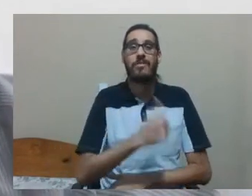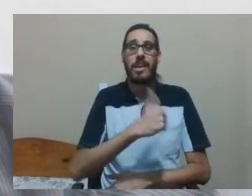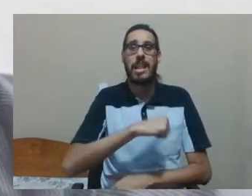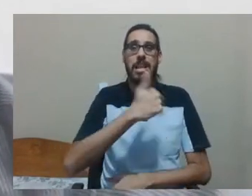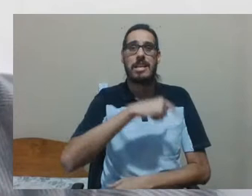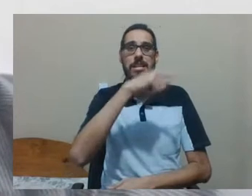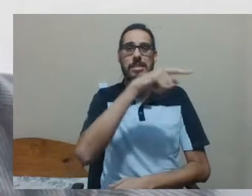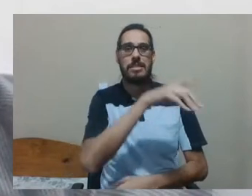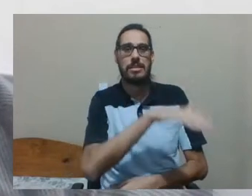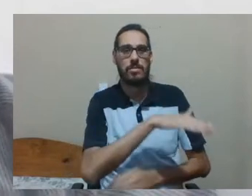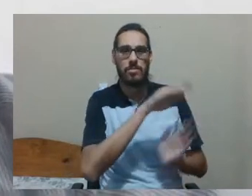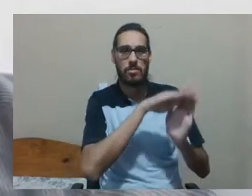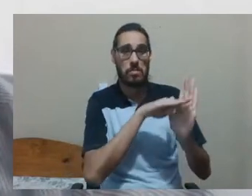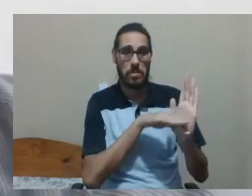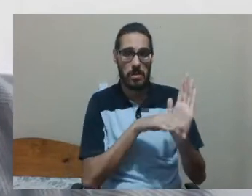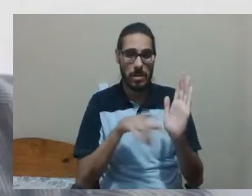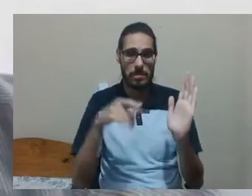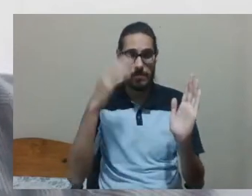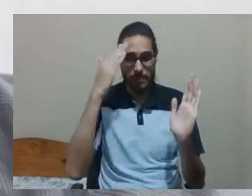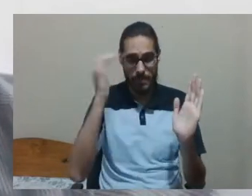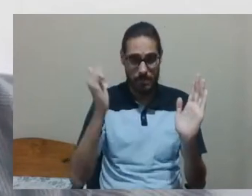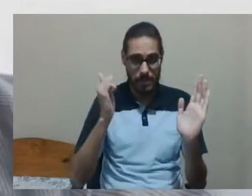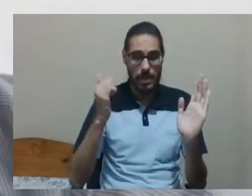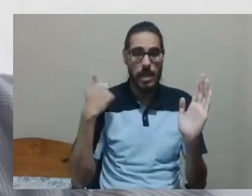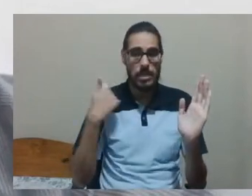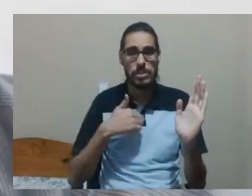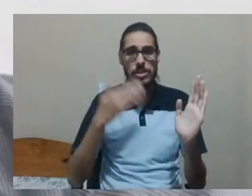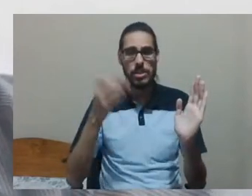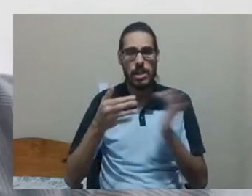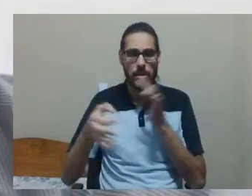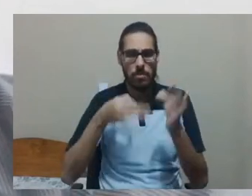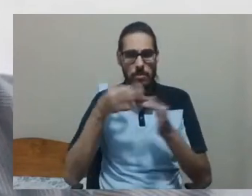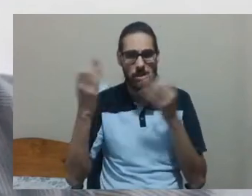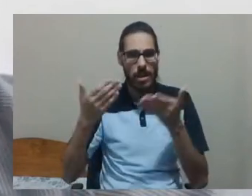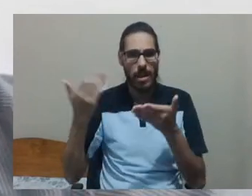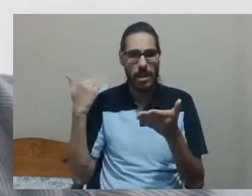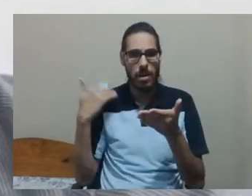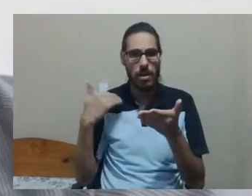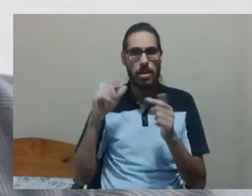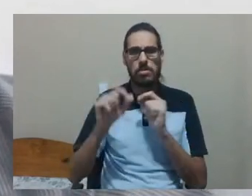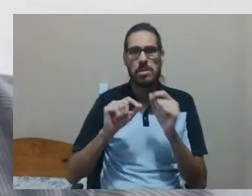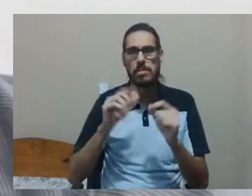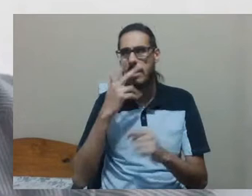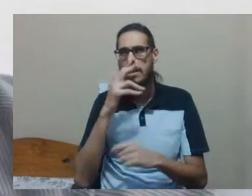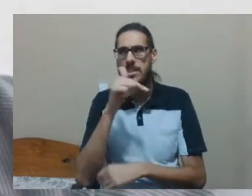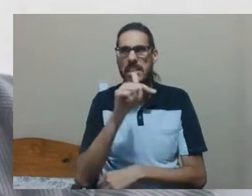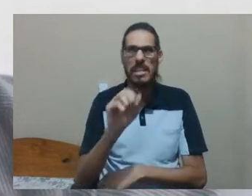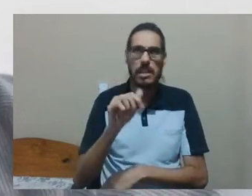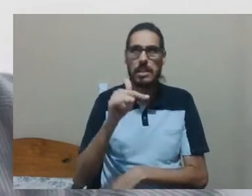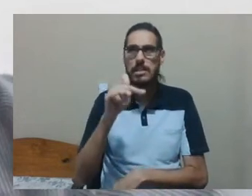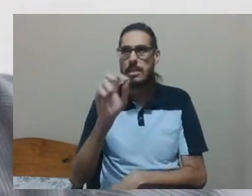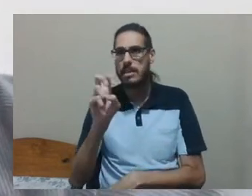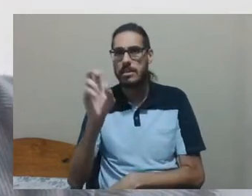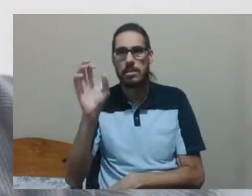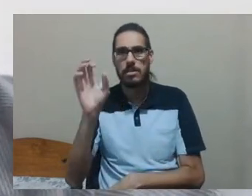vocês terem uma dimensão do problema. Já foi comentado aqui agora há pouco que mais de 70, 75% dos nossos programas têm nota 3 ou 4.